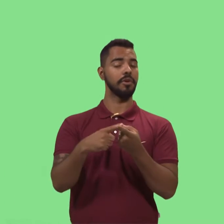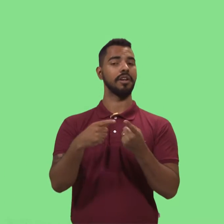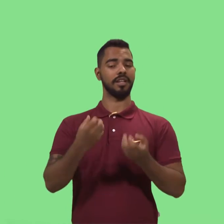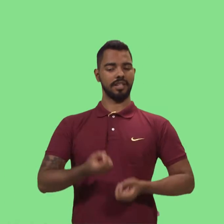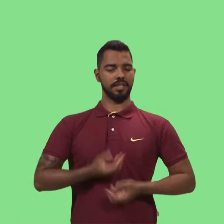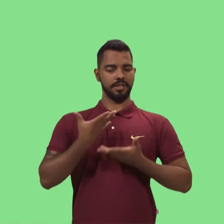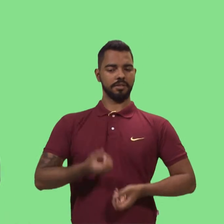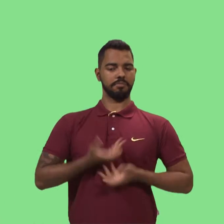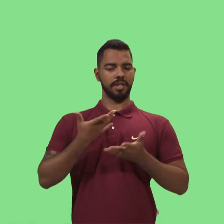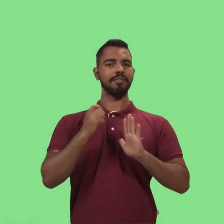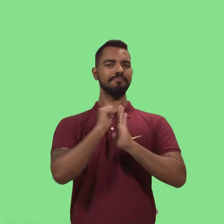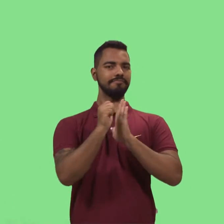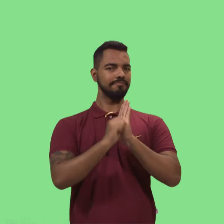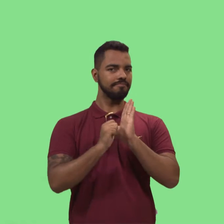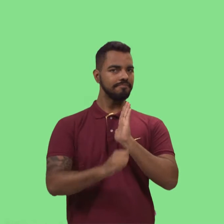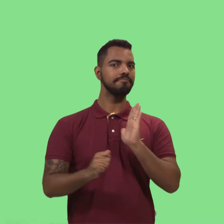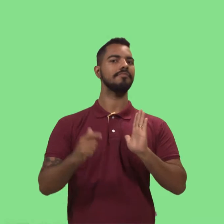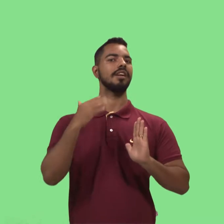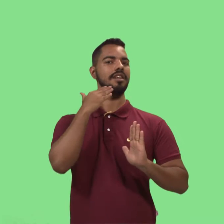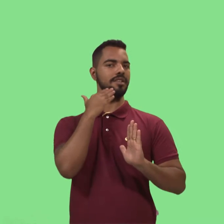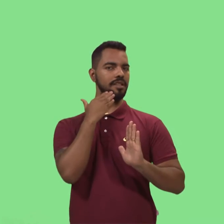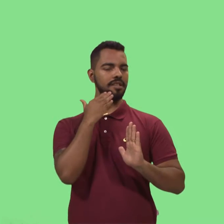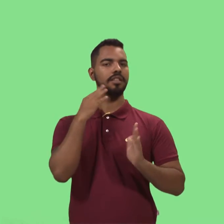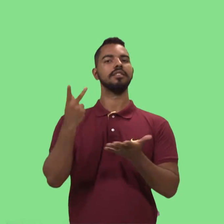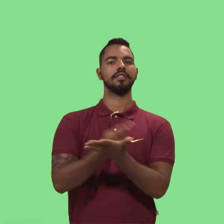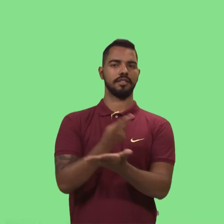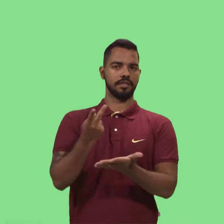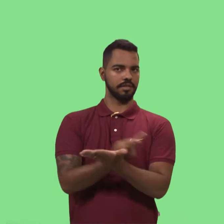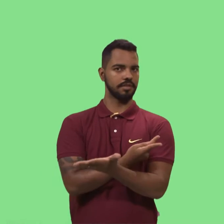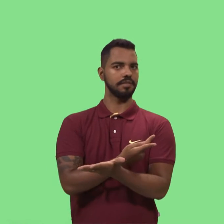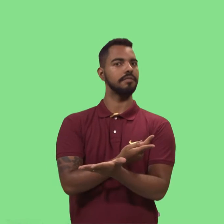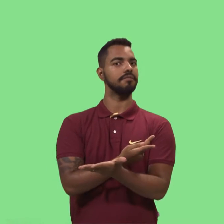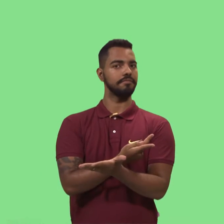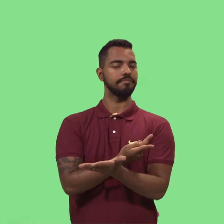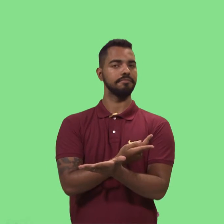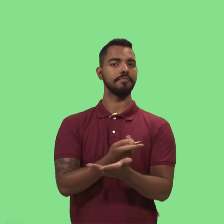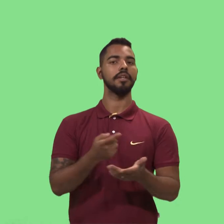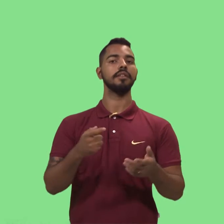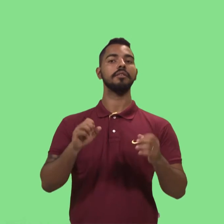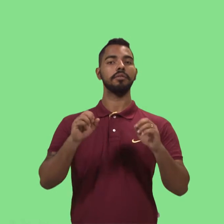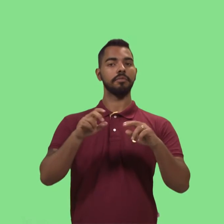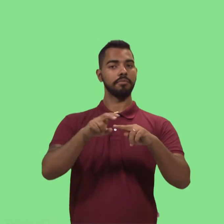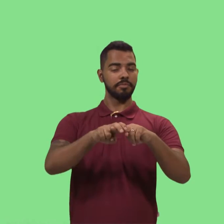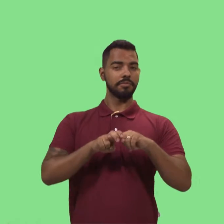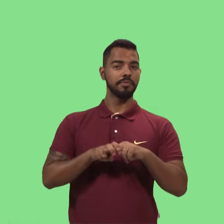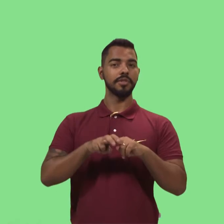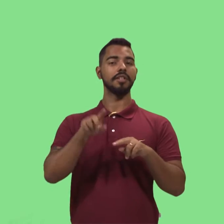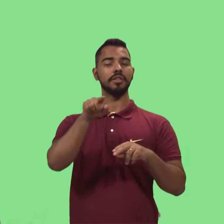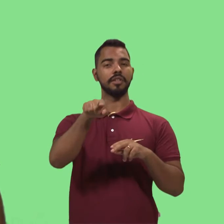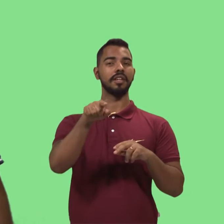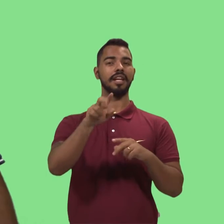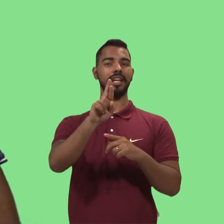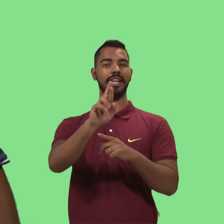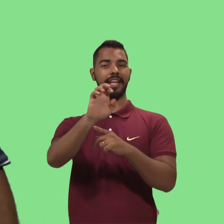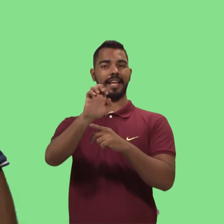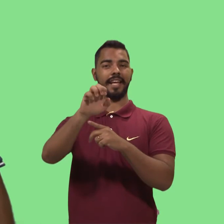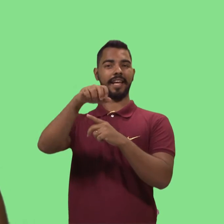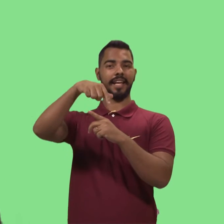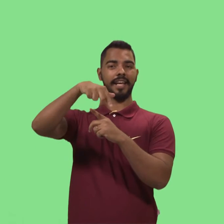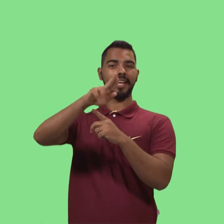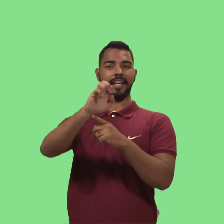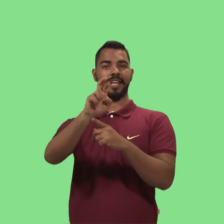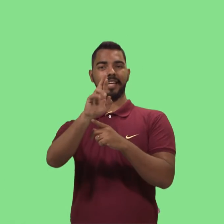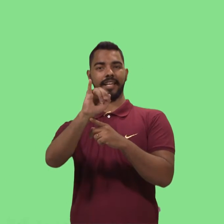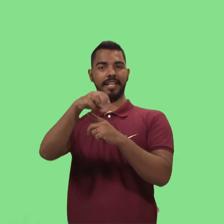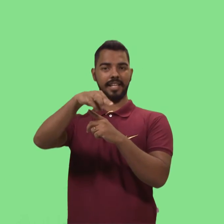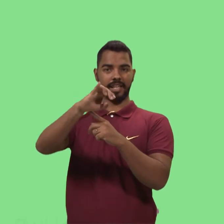expressarmos nosso pedido, mesmo que seja por meio de um requerimento que expressa maior grau de necessidade e